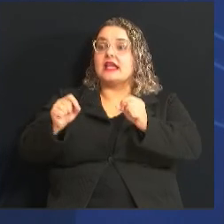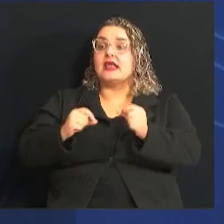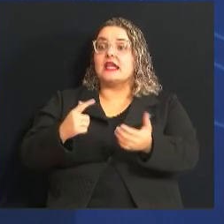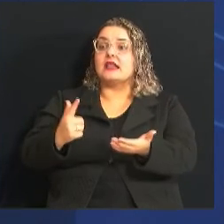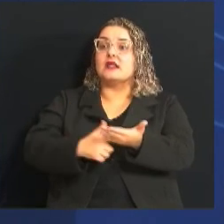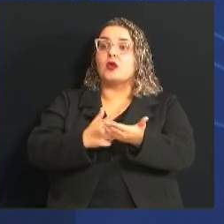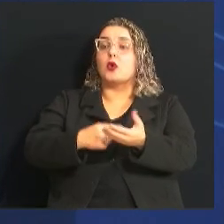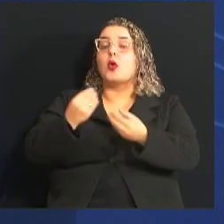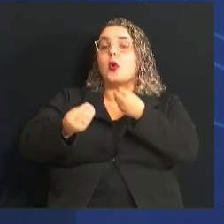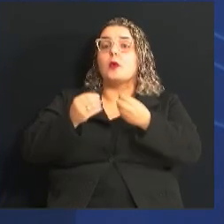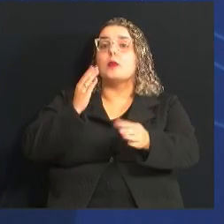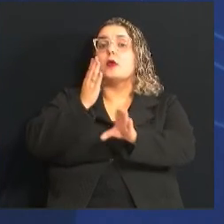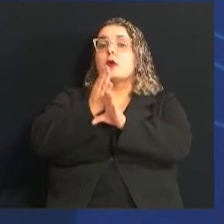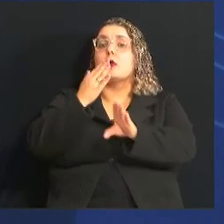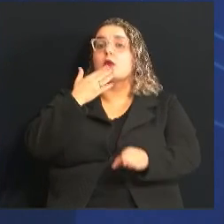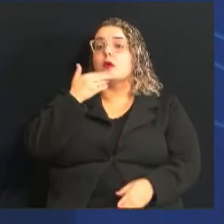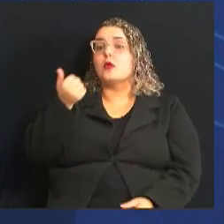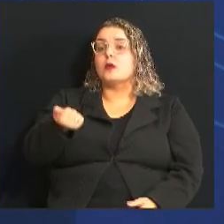consegue encontrá-lo?